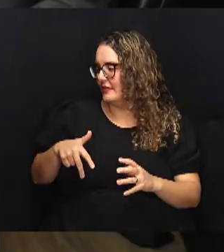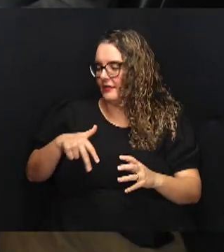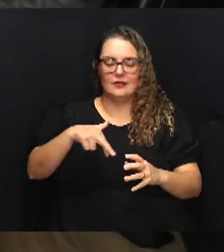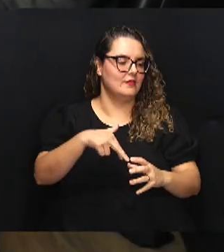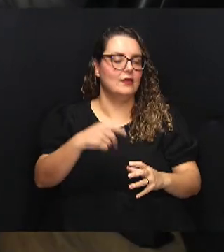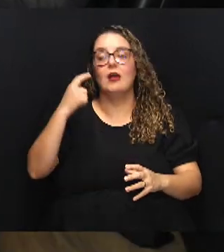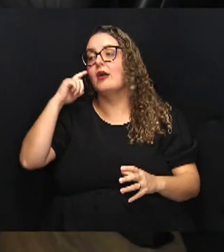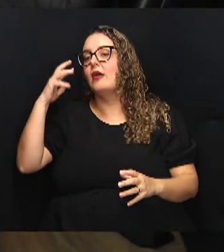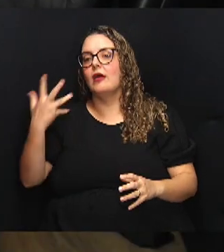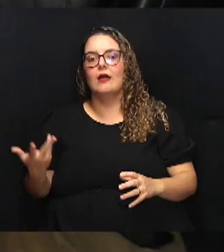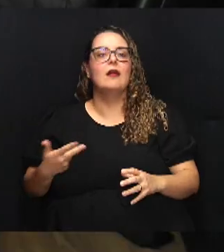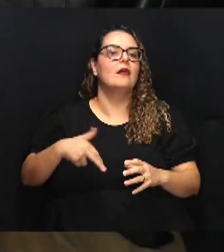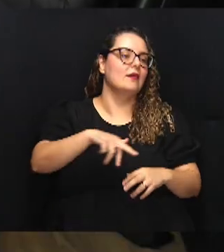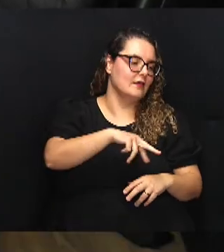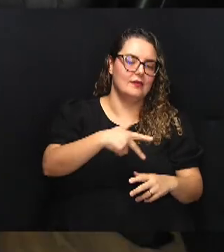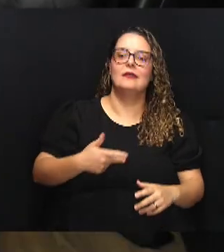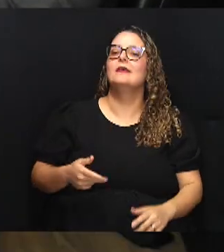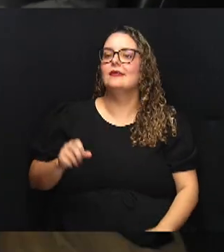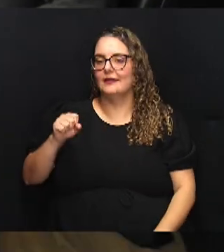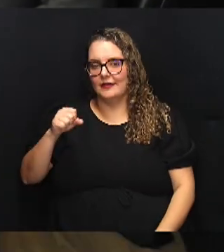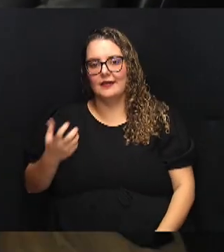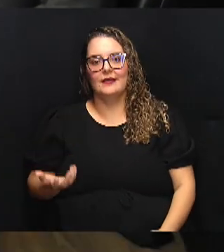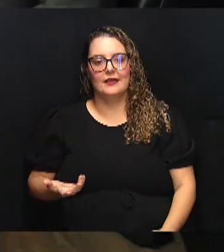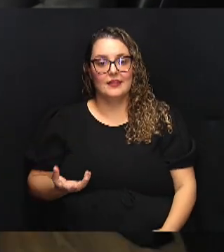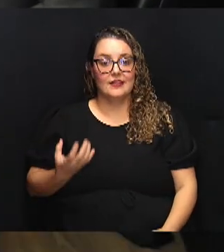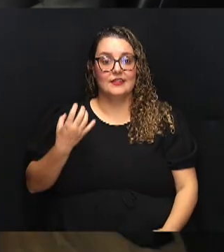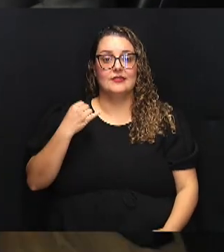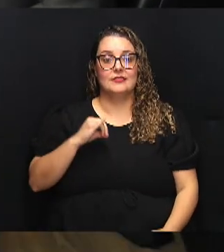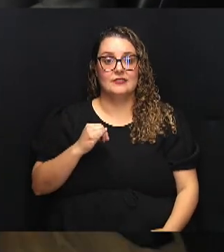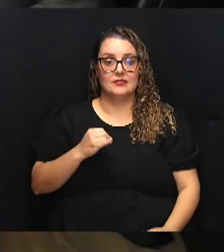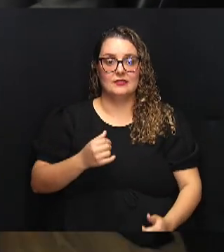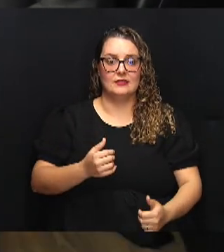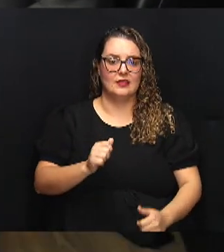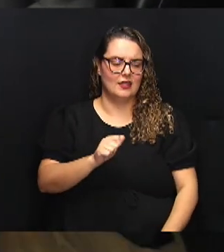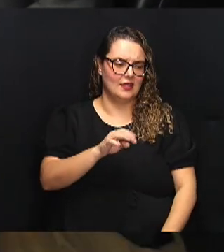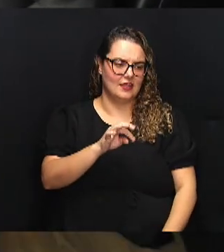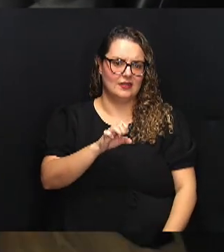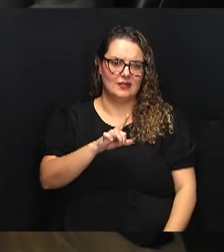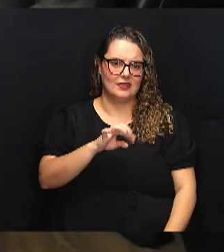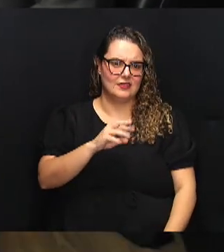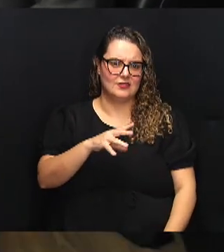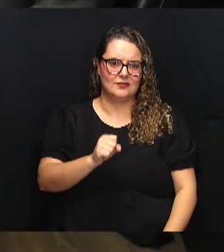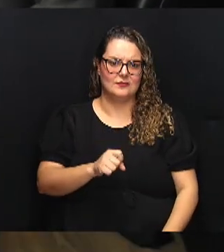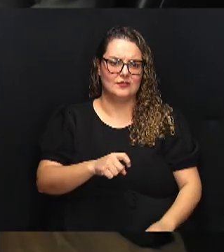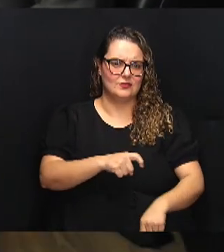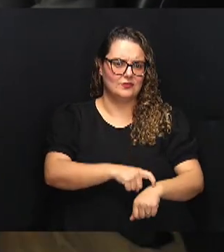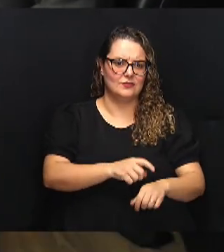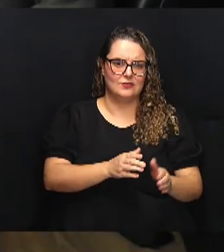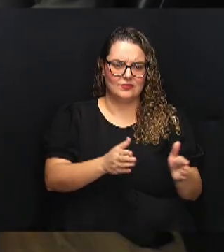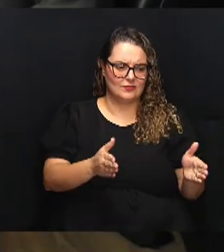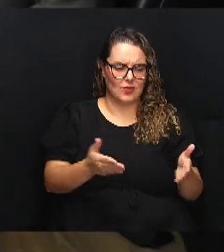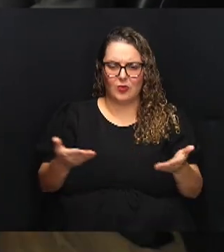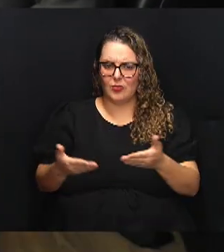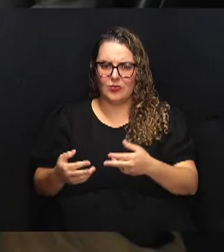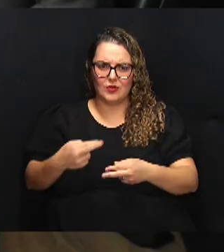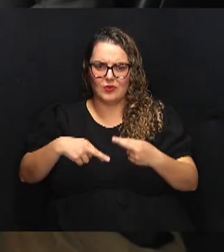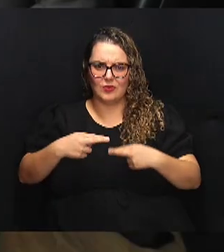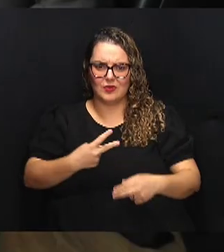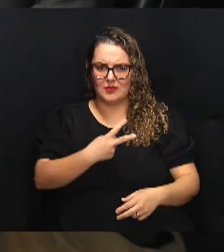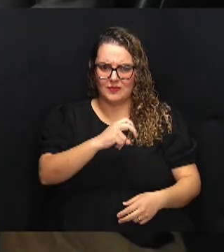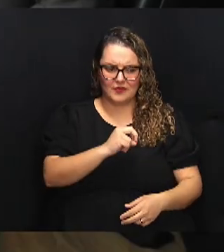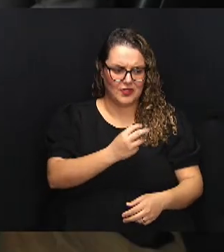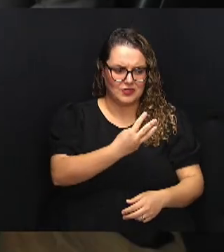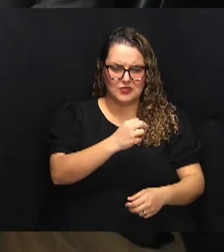pensa, inverte e consegue acertar. Se você pegar atletismo, é impressionante. Os tempos que eles fazem hoje em relação a 20, 30